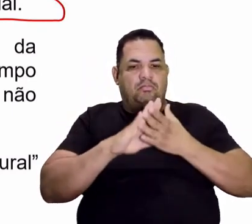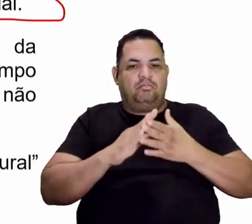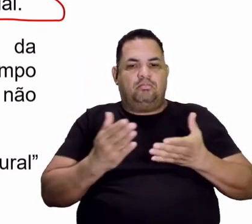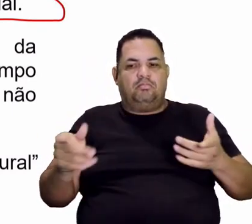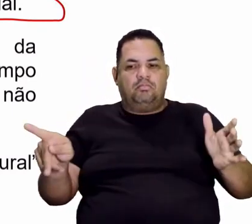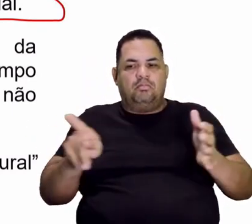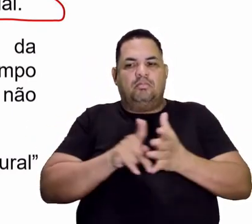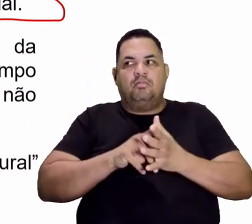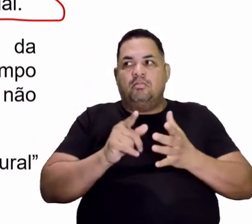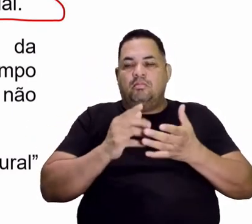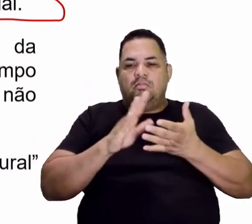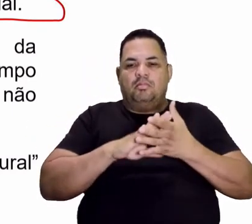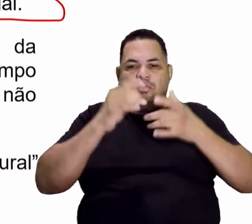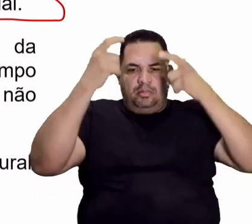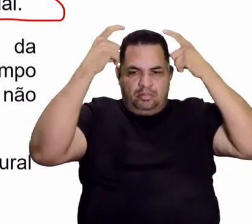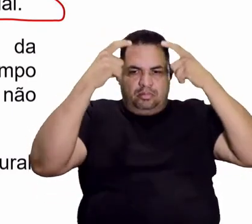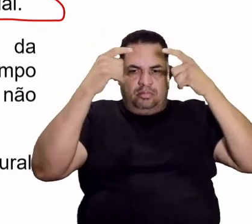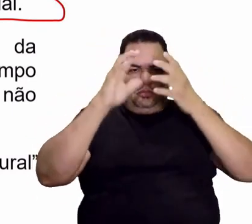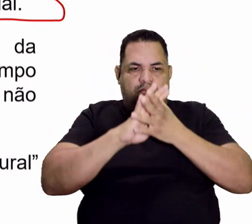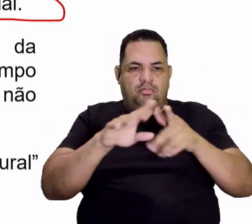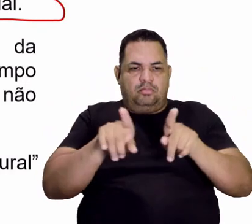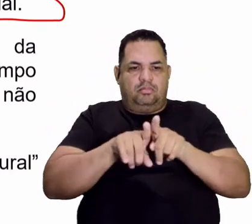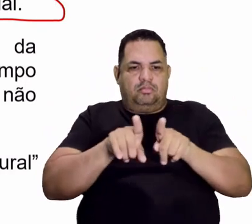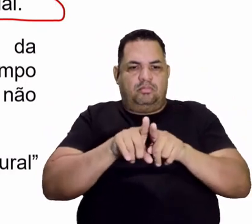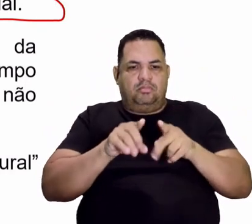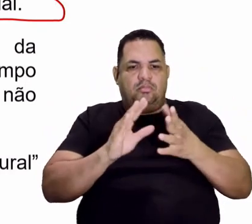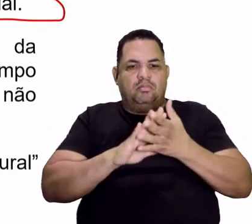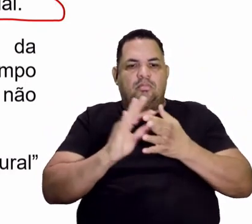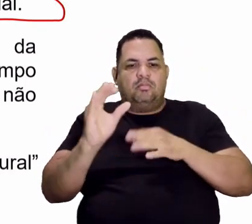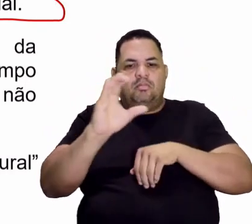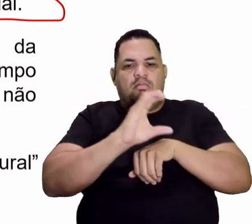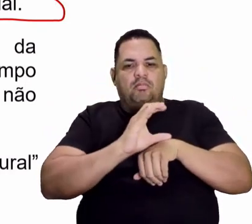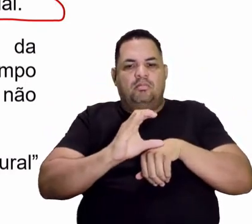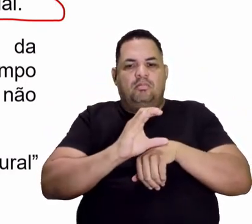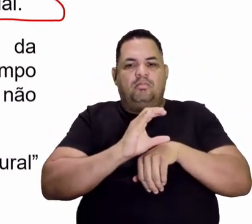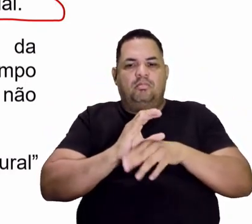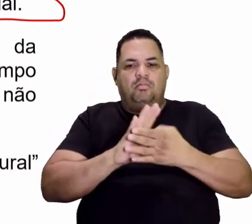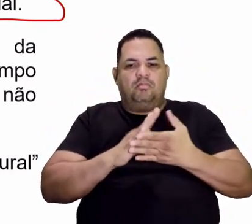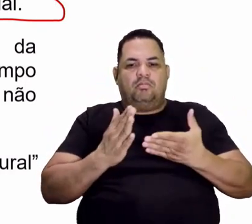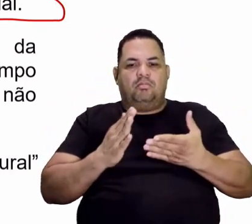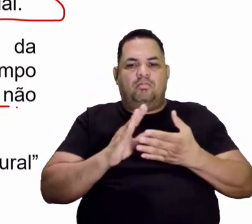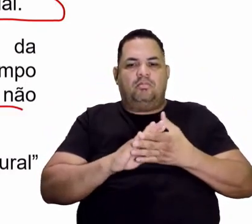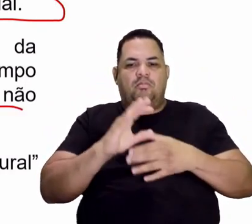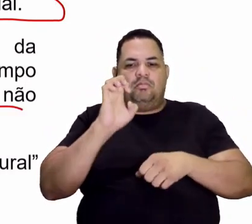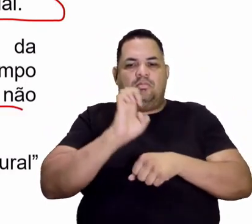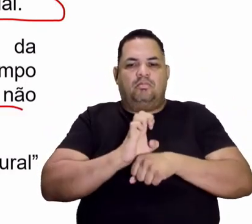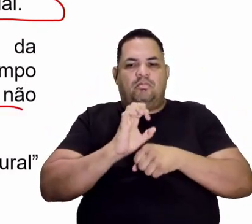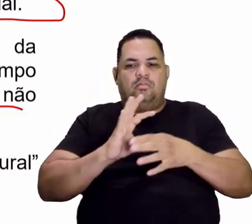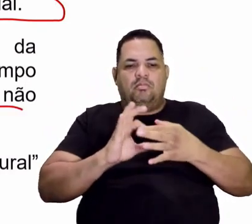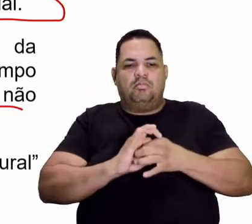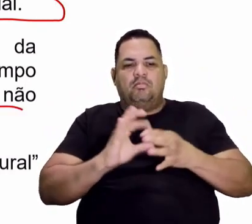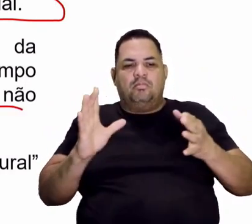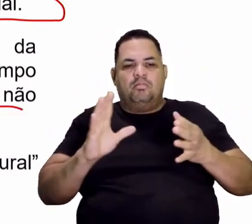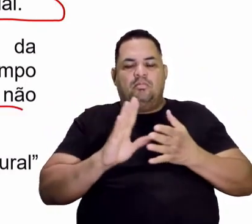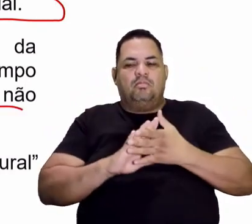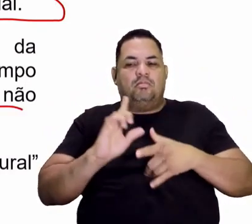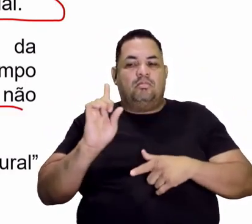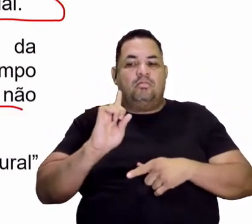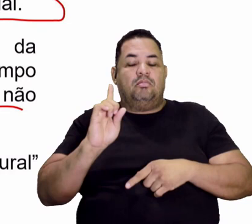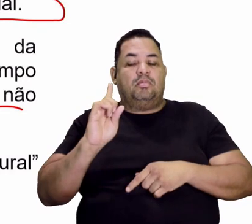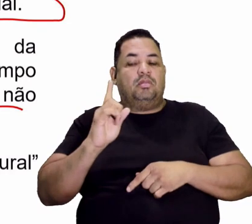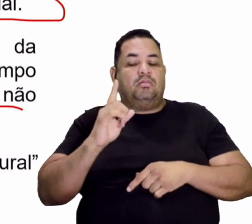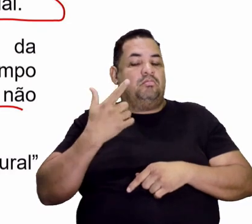do poder absoluto dos reis e, ao mesmo tempo que aspiravam à constituição de um Estado liberal e